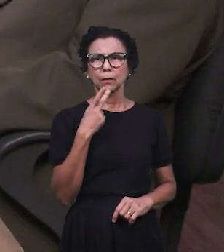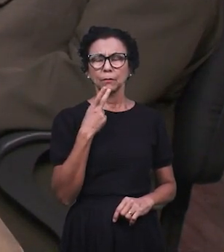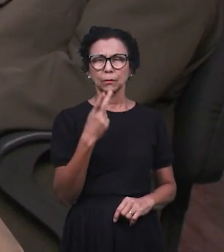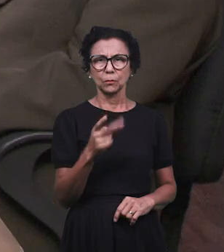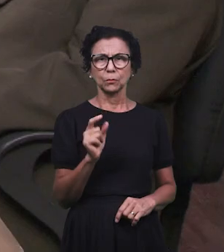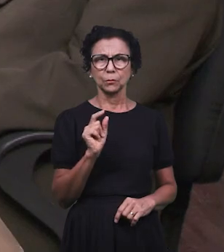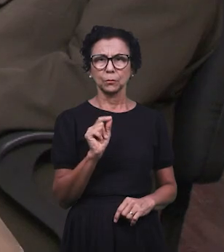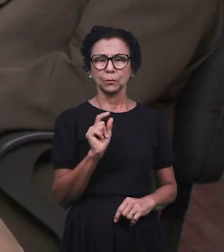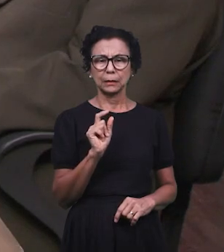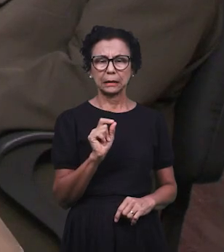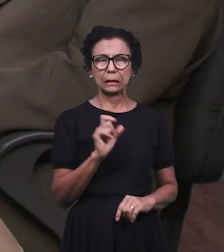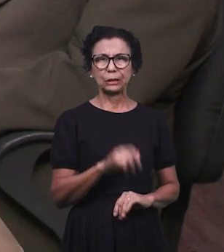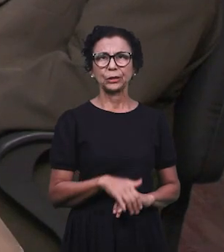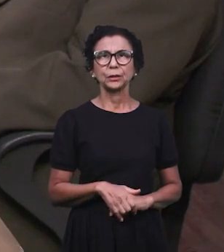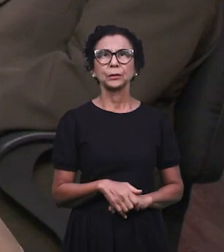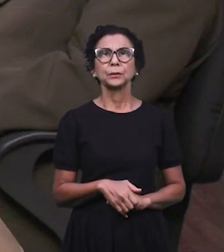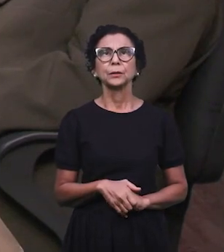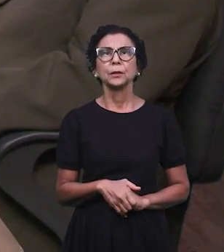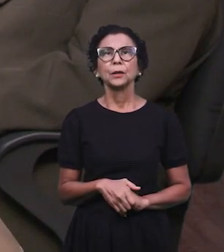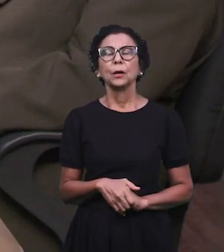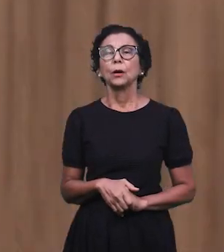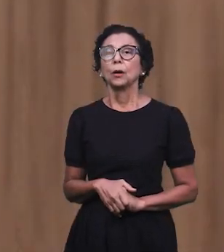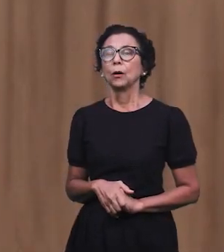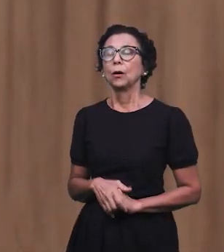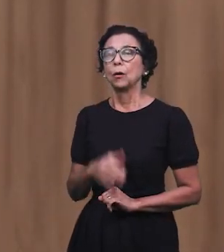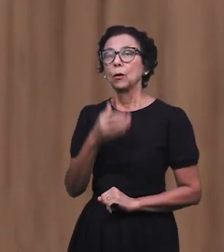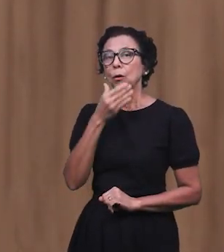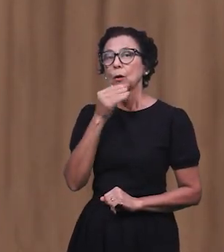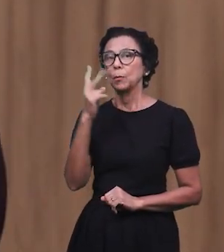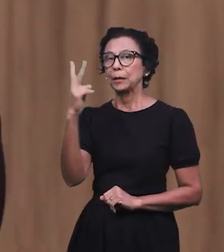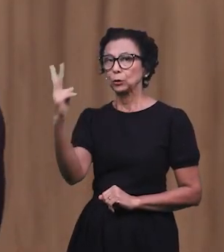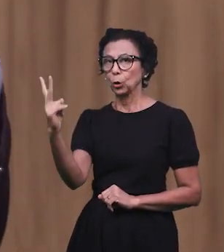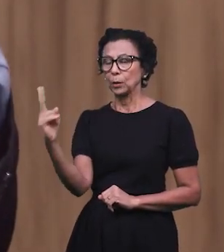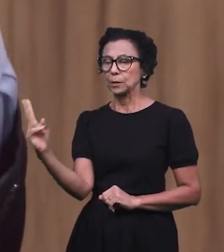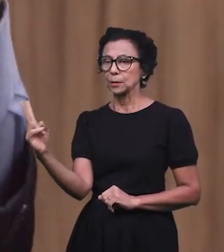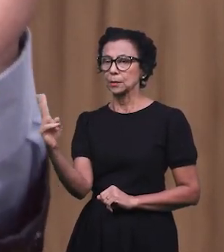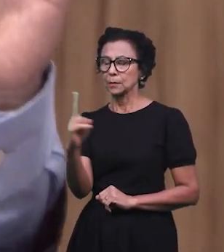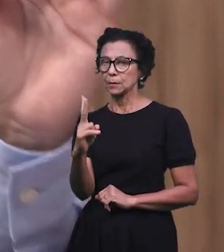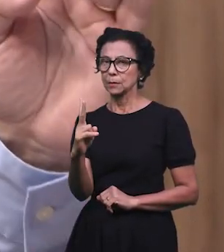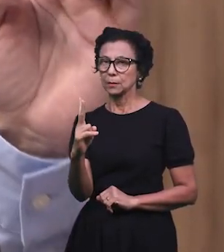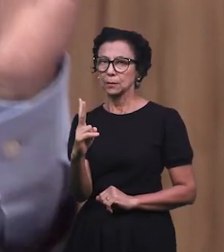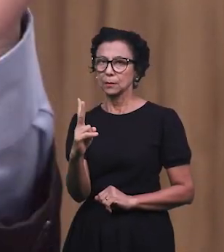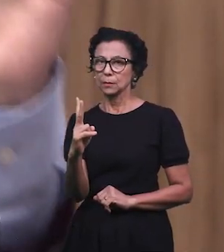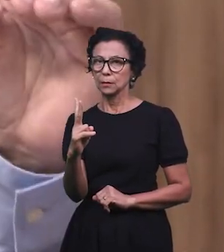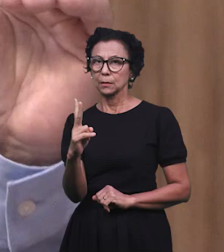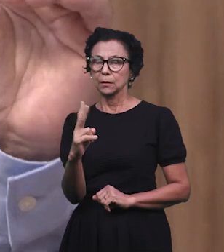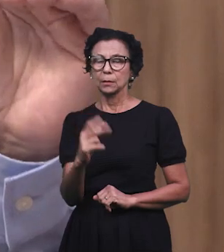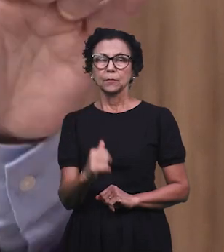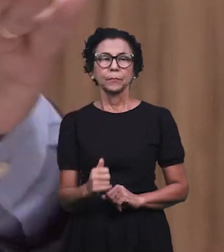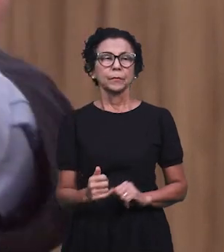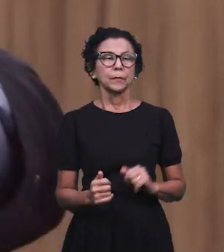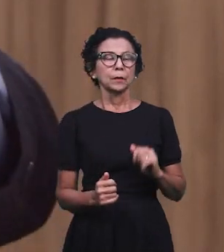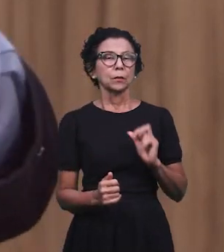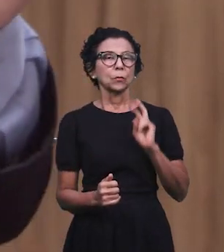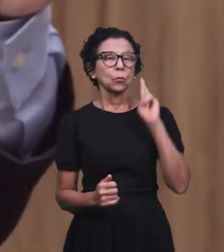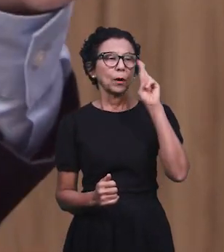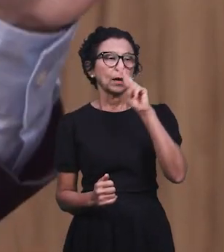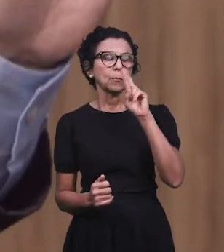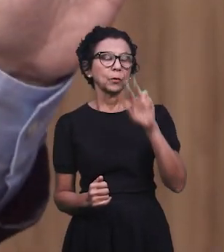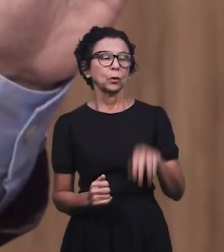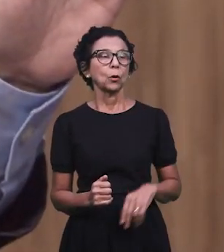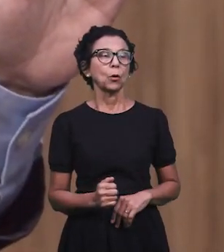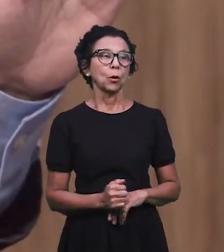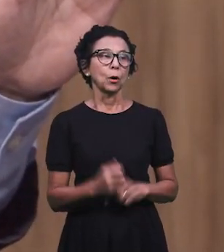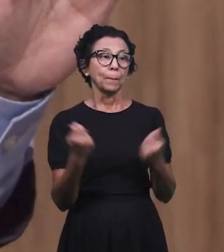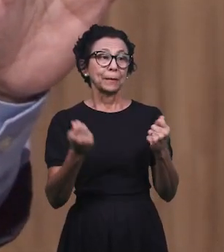ao fato de compromisso dos espias. Falou assim, olha, se não estiverem dentro da casa, nós estamos